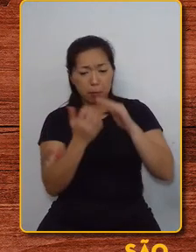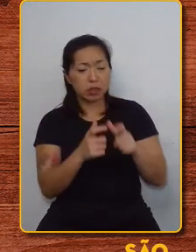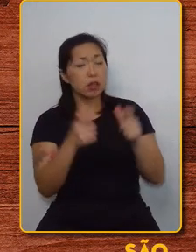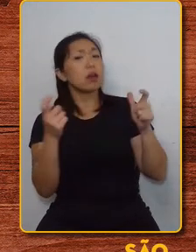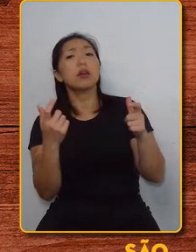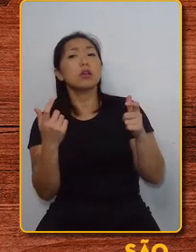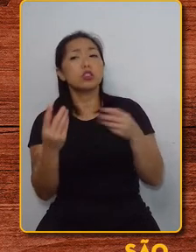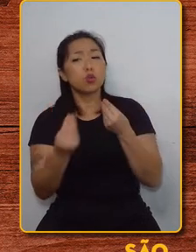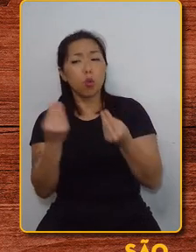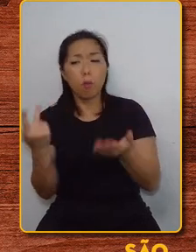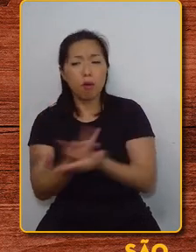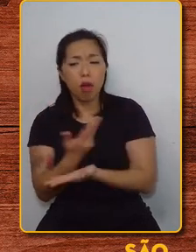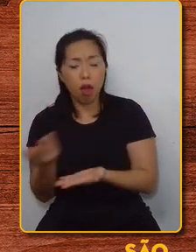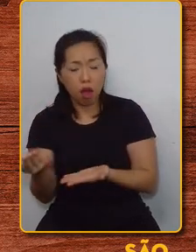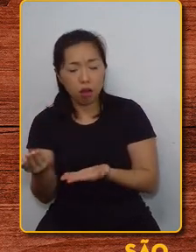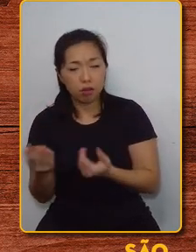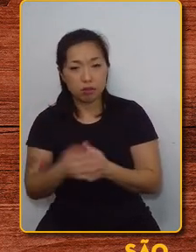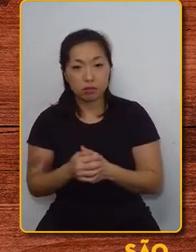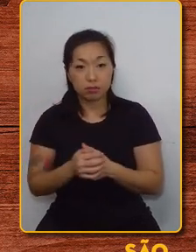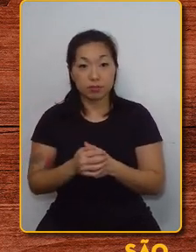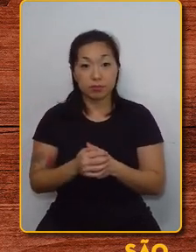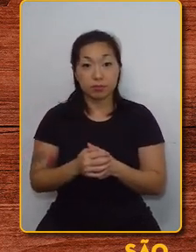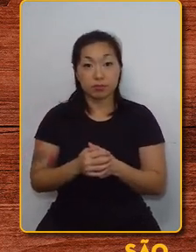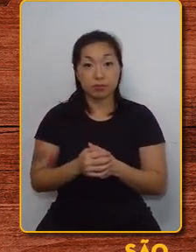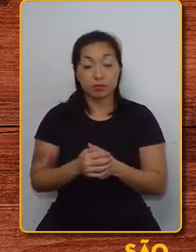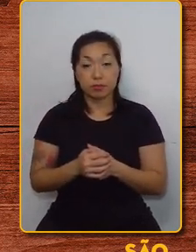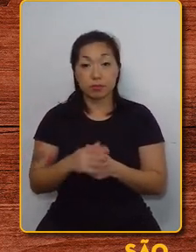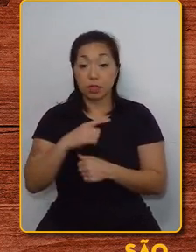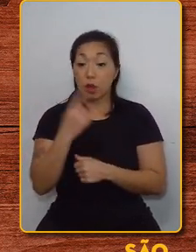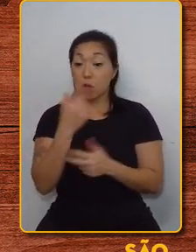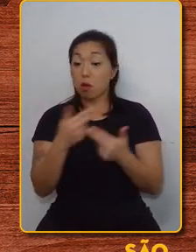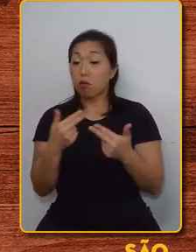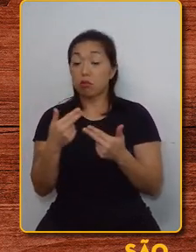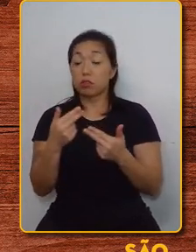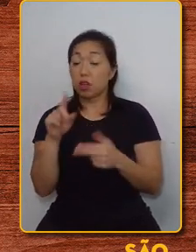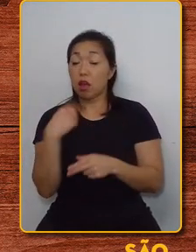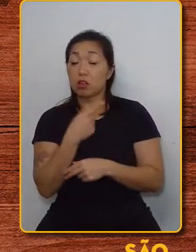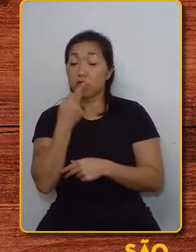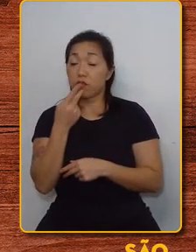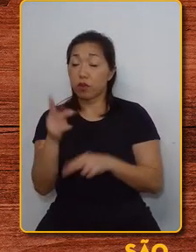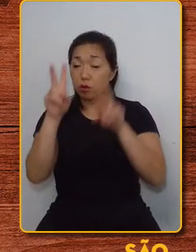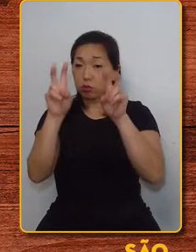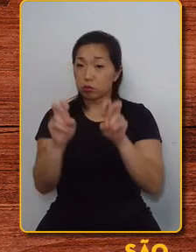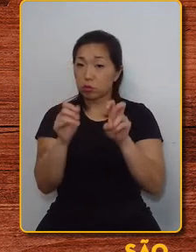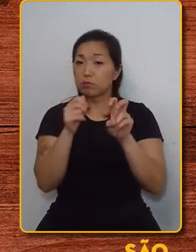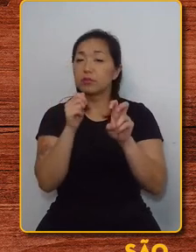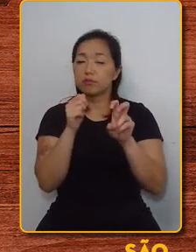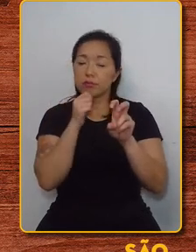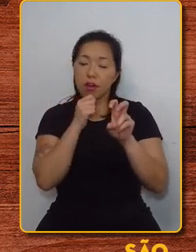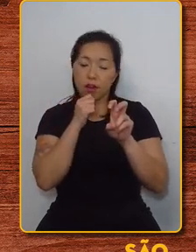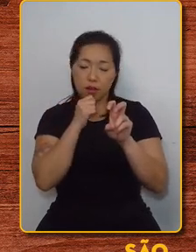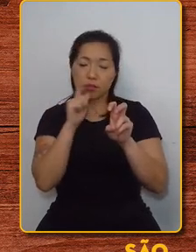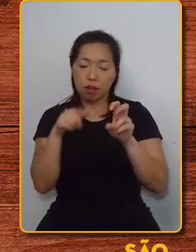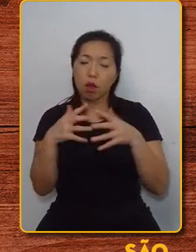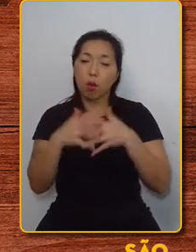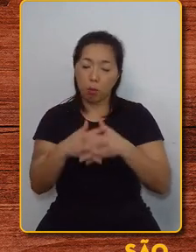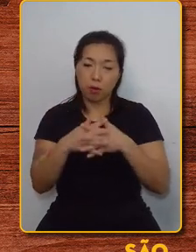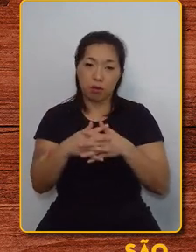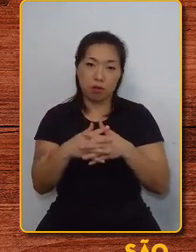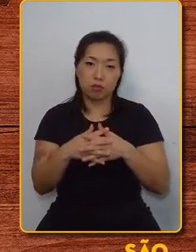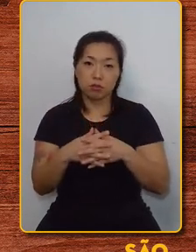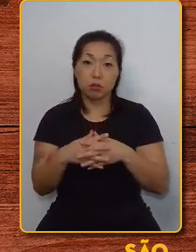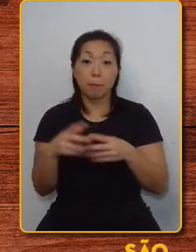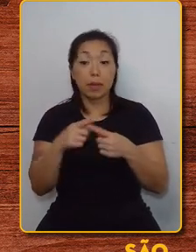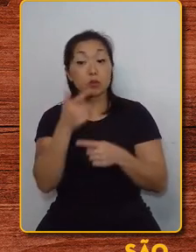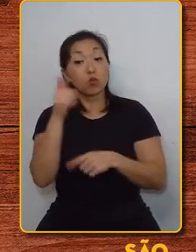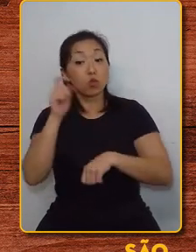E acho que tem um elemento que nós não tocamos agora, porque é muito complicado, a gente não entende, mas uma outra hora eu pediria para